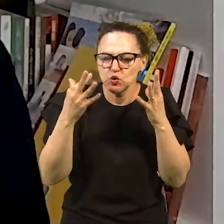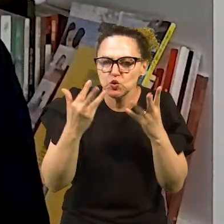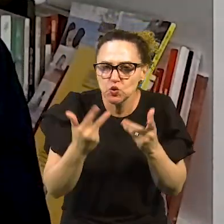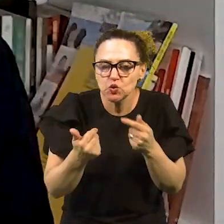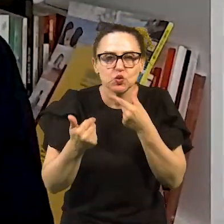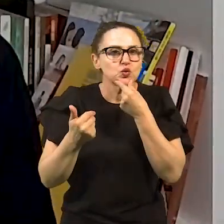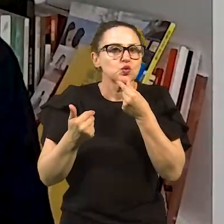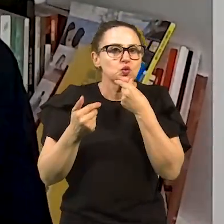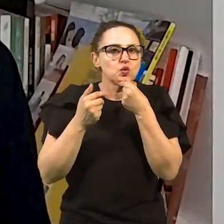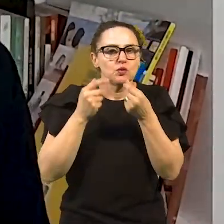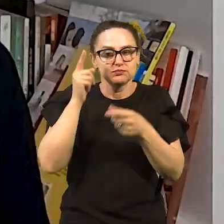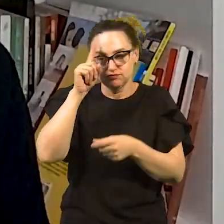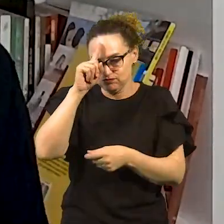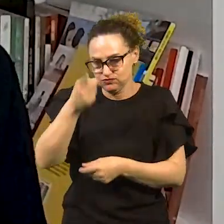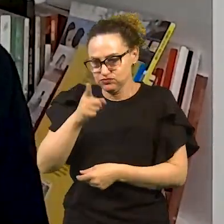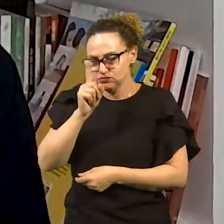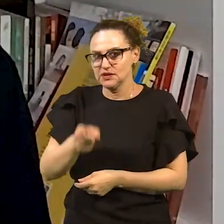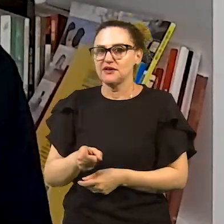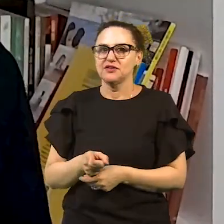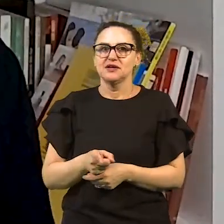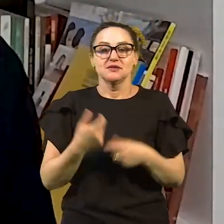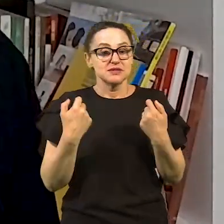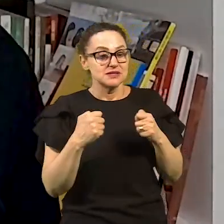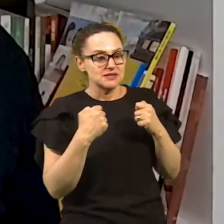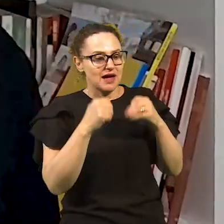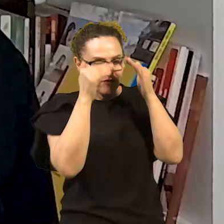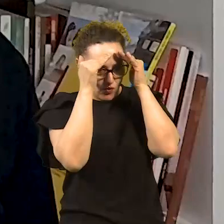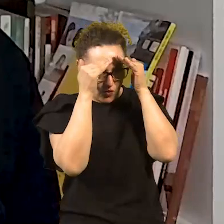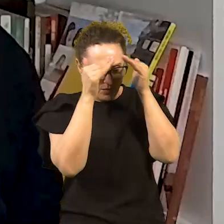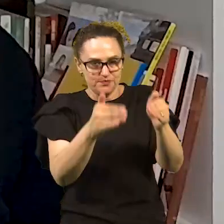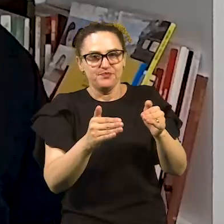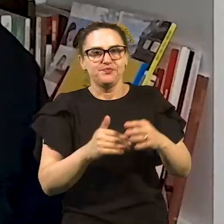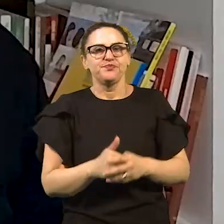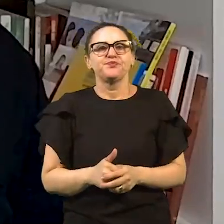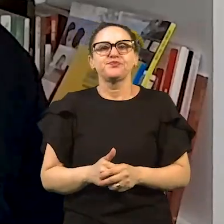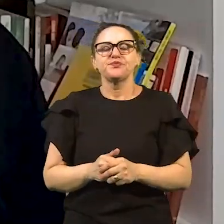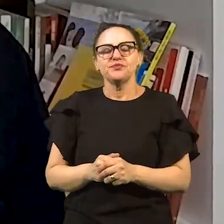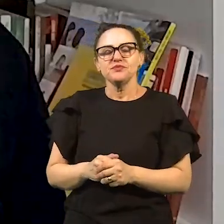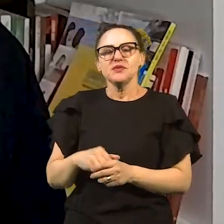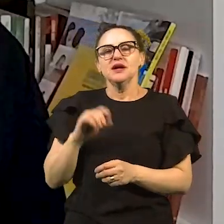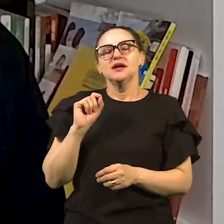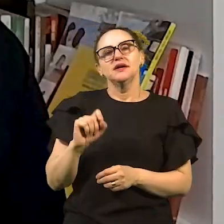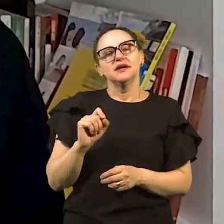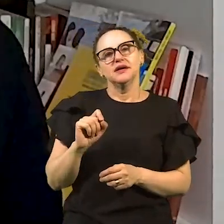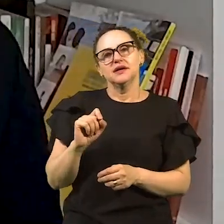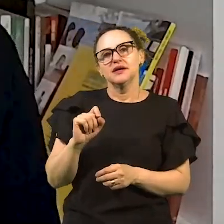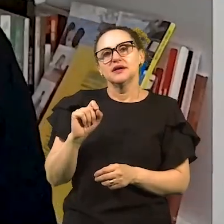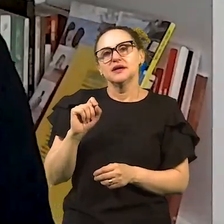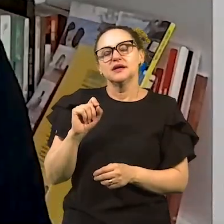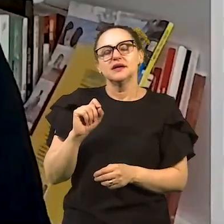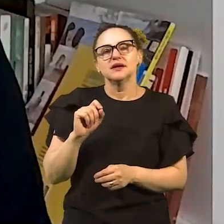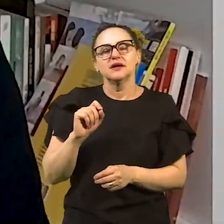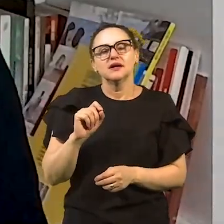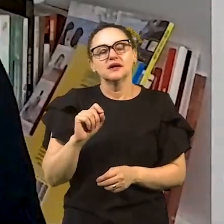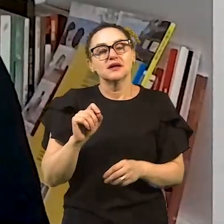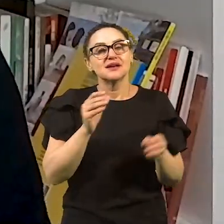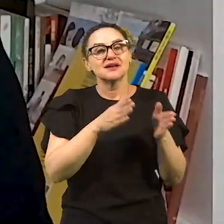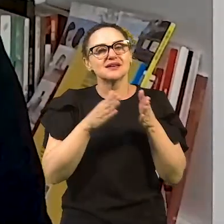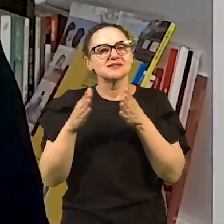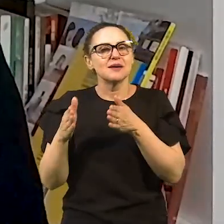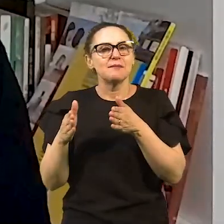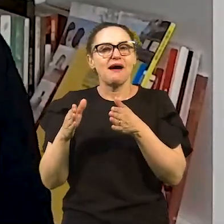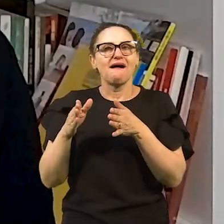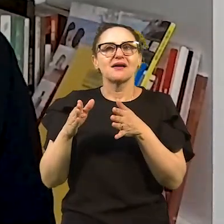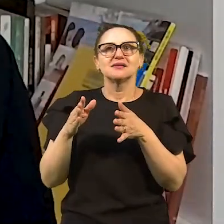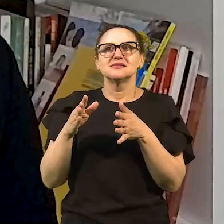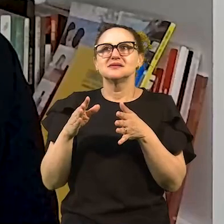violências, tanto exercidas pelo Benedito, quanto exercidas na figura dele, que fazem parte dessa